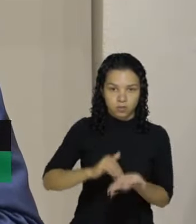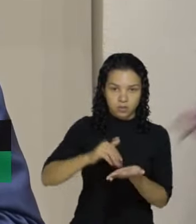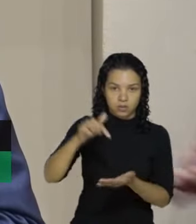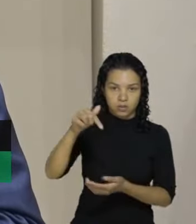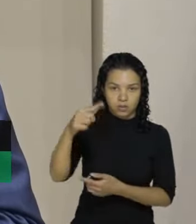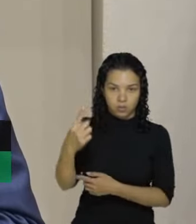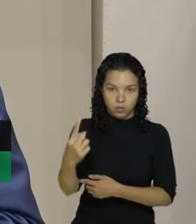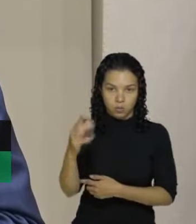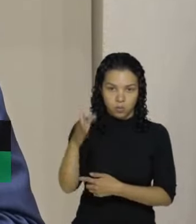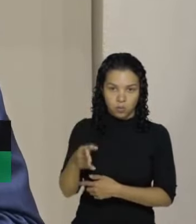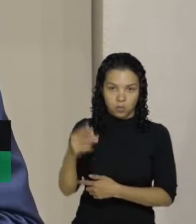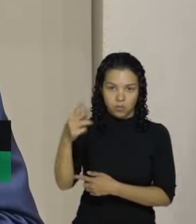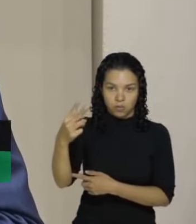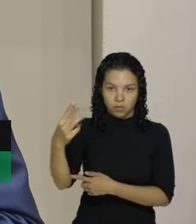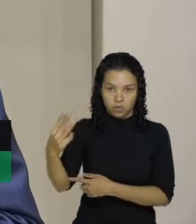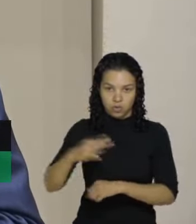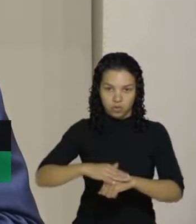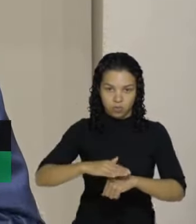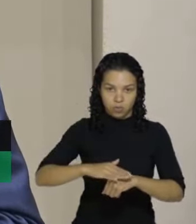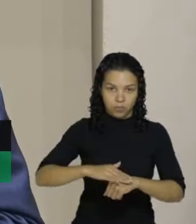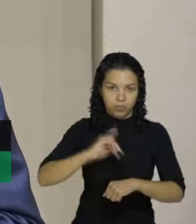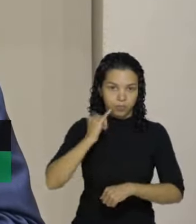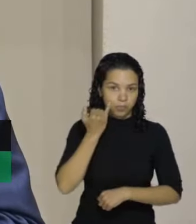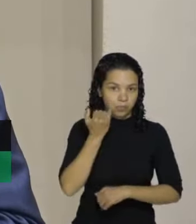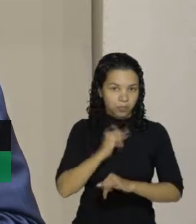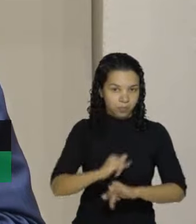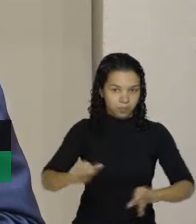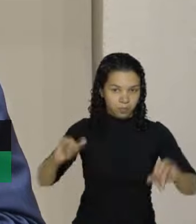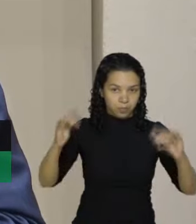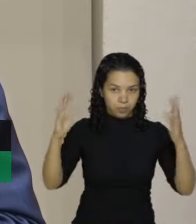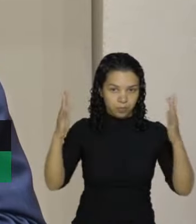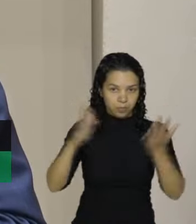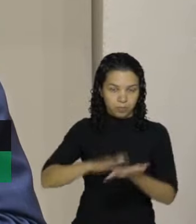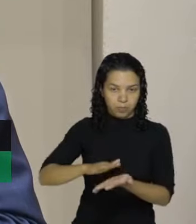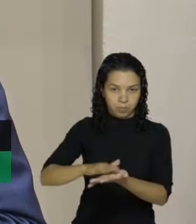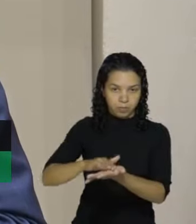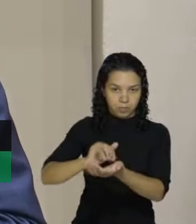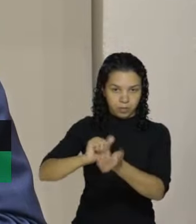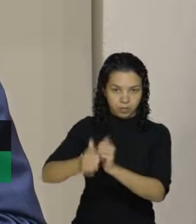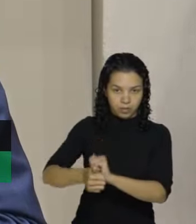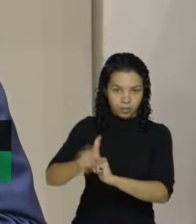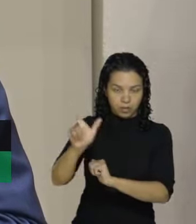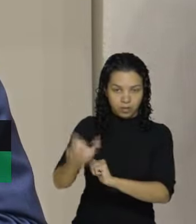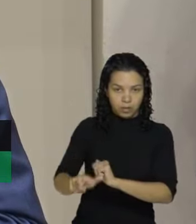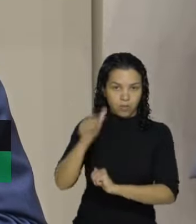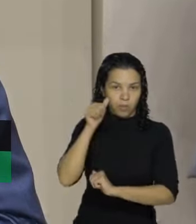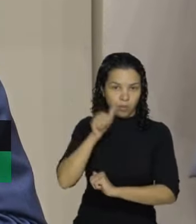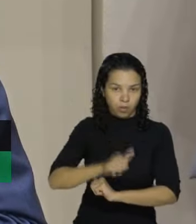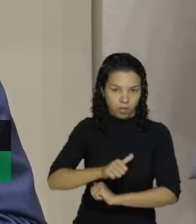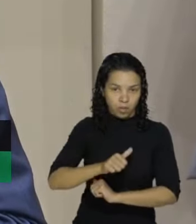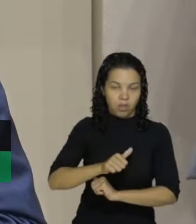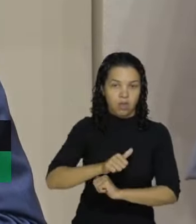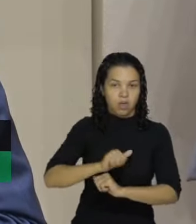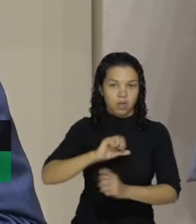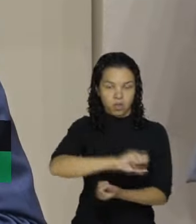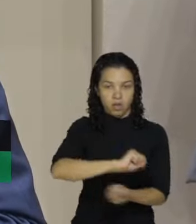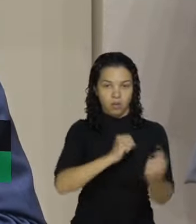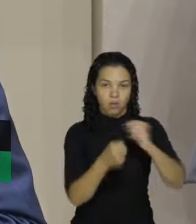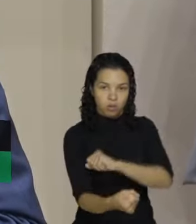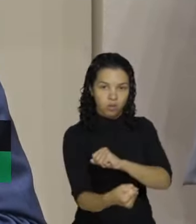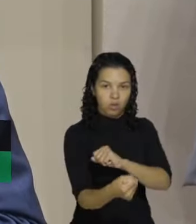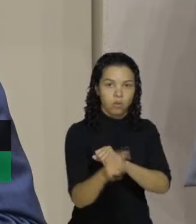71 de 2023, autoria, deputado Jessé Lopes, manifestando aplausos à atleta catarinense de taekwondo, Andressa Joelma